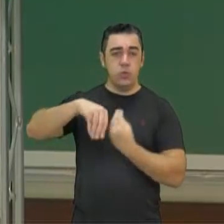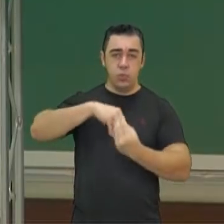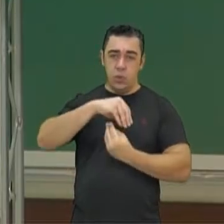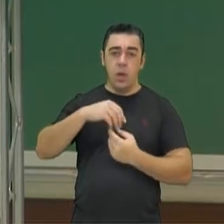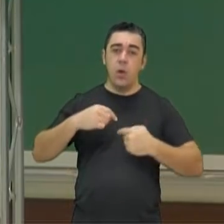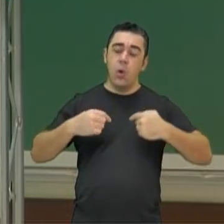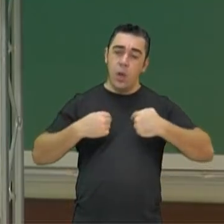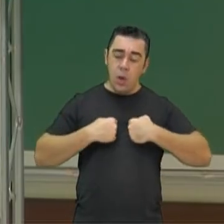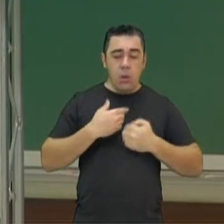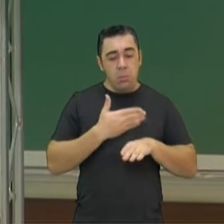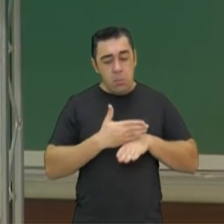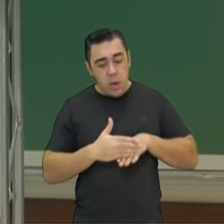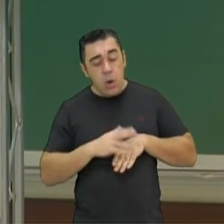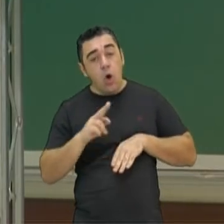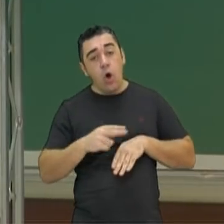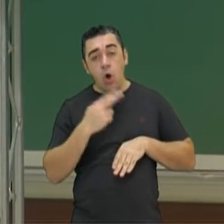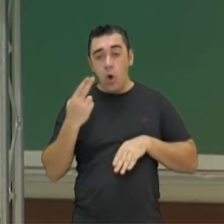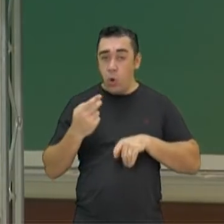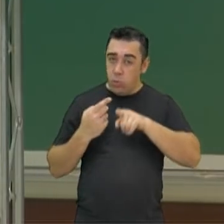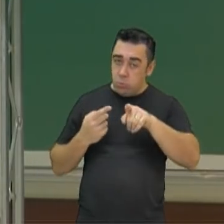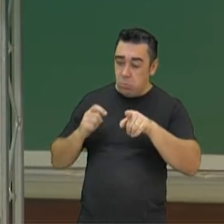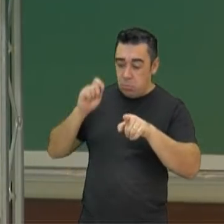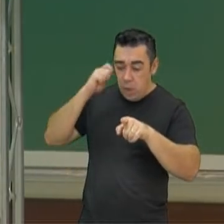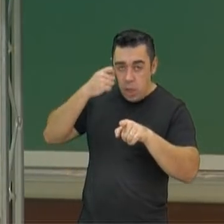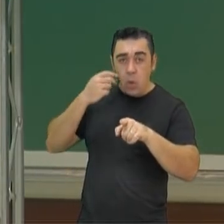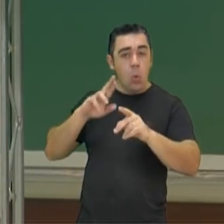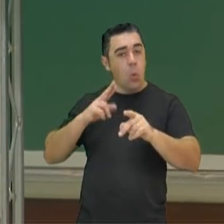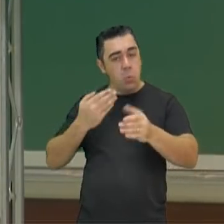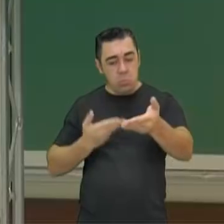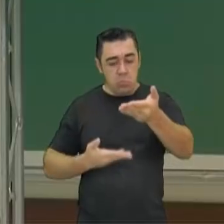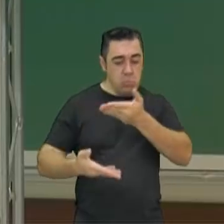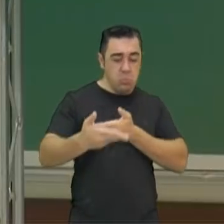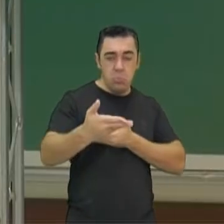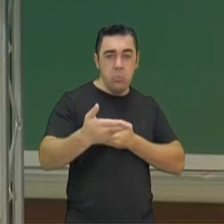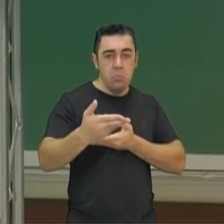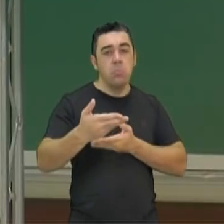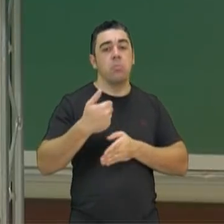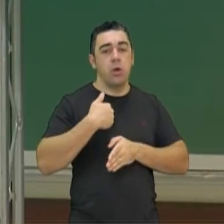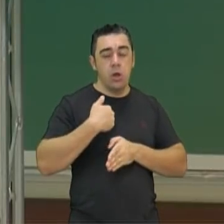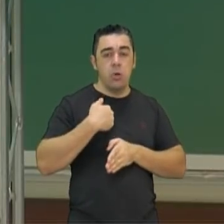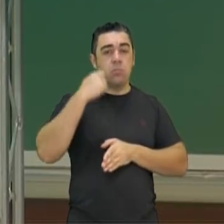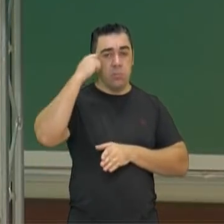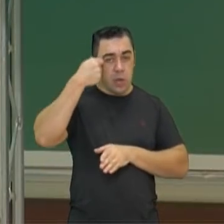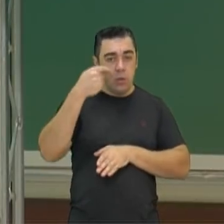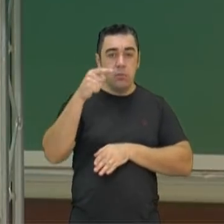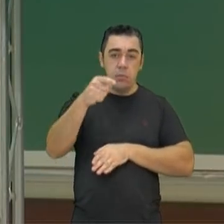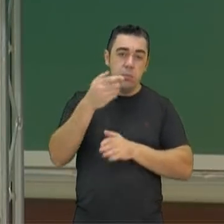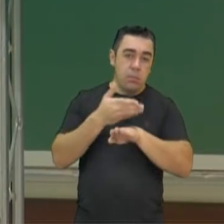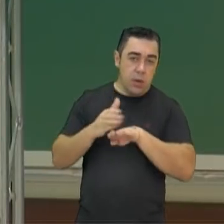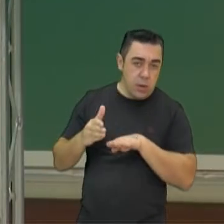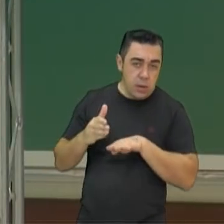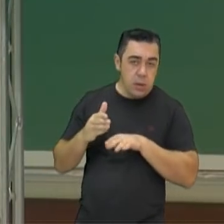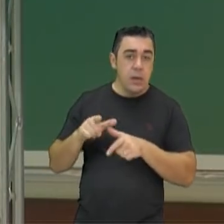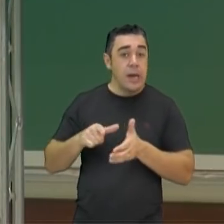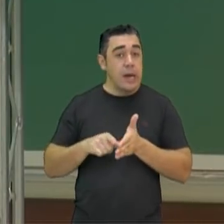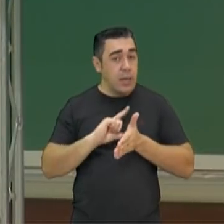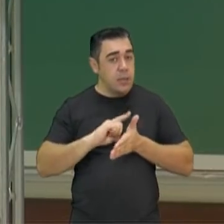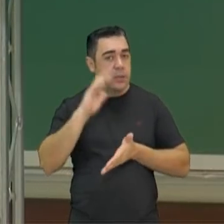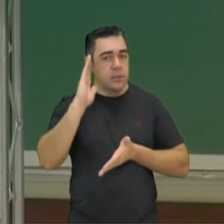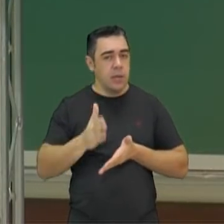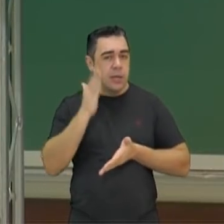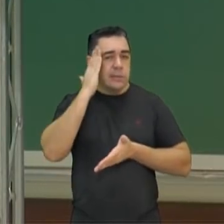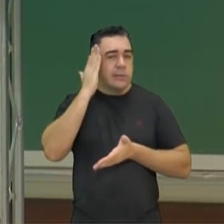as claras, né, as brancas, ou eu fico com as escuras, que são as pretas. Então, isso já tem que ser, antes do jogo, já tem que